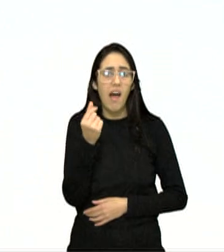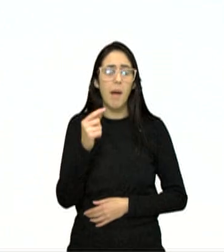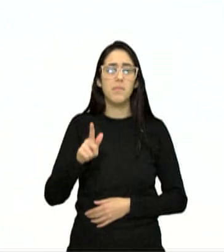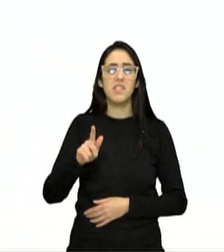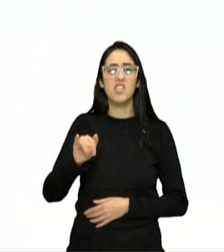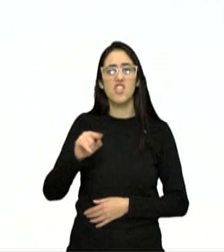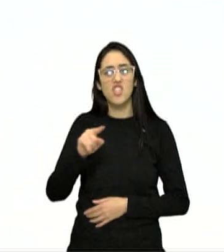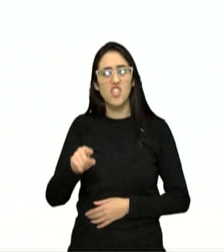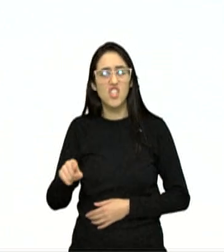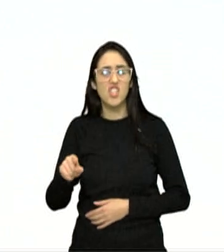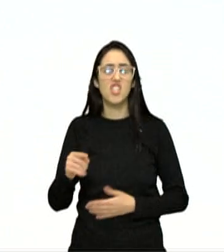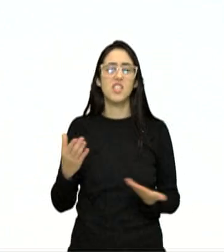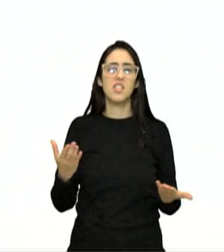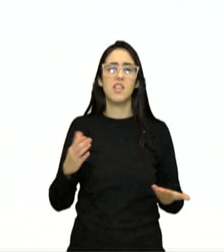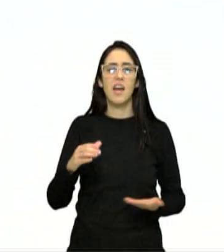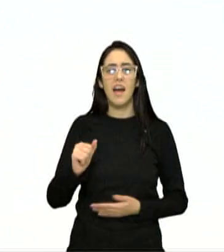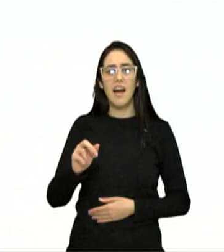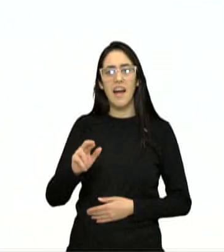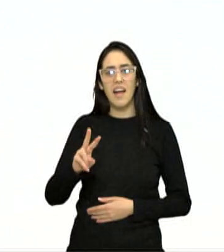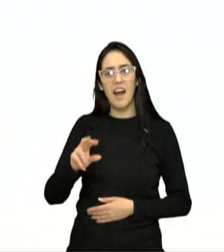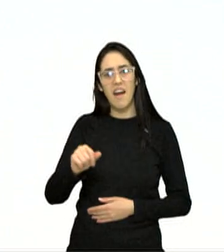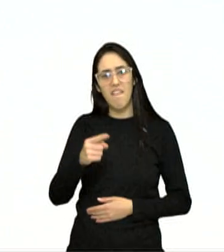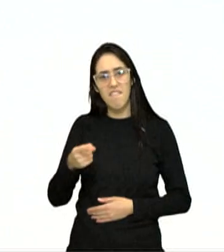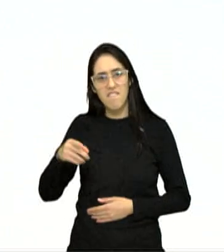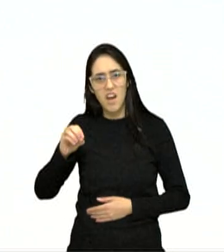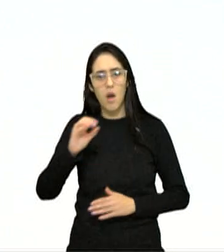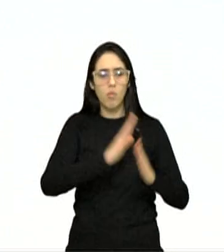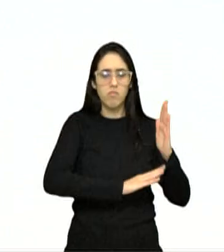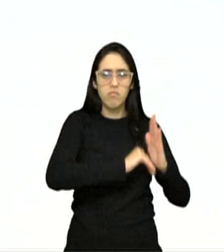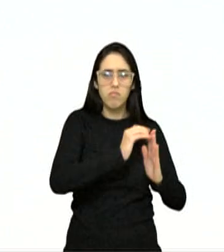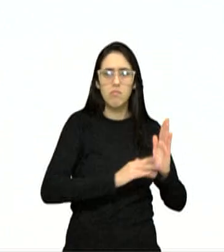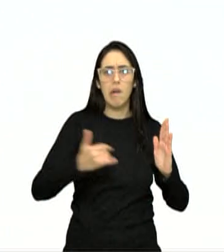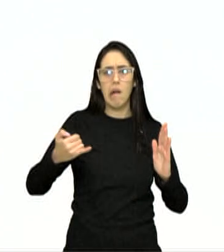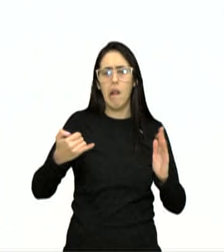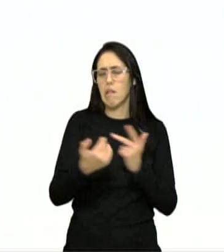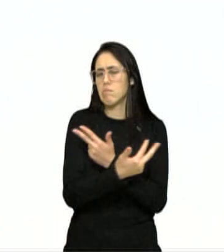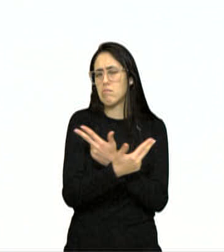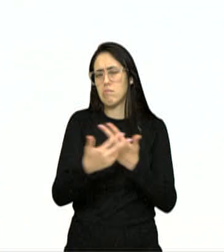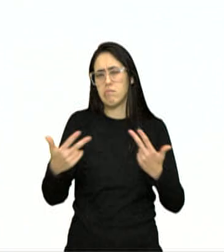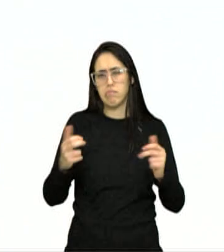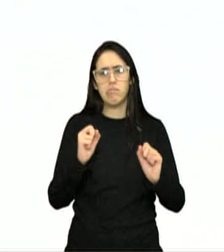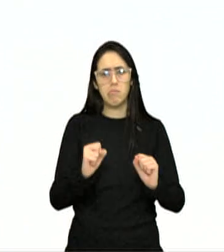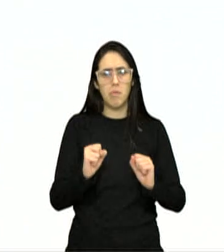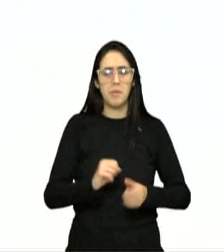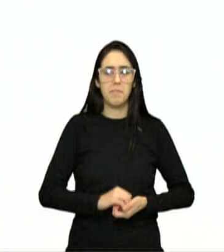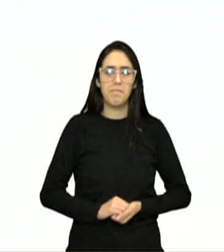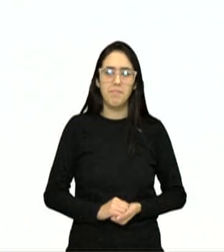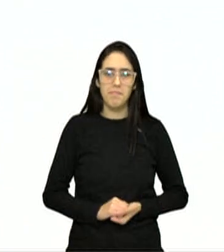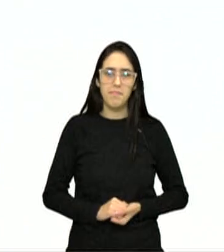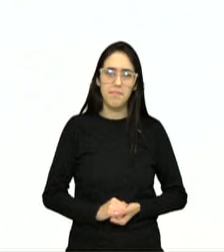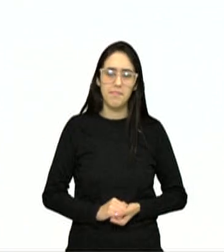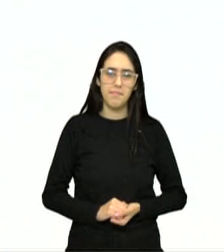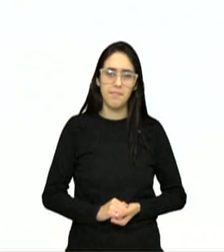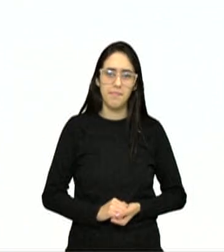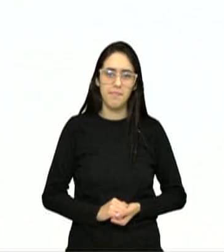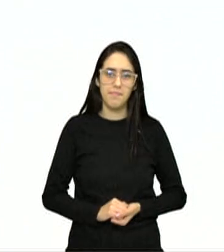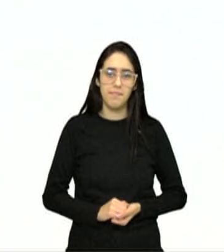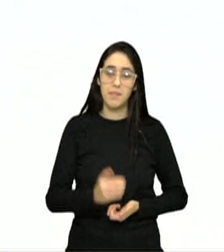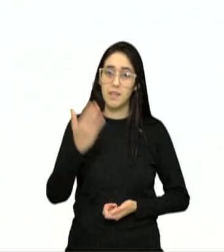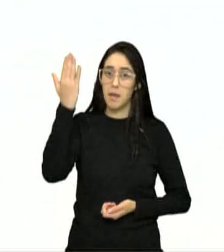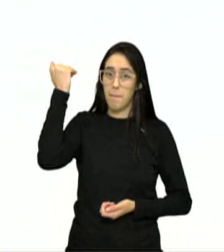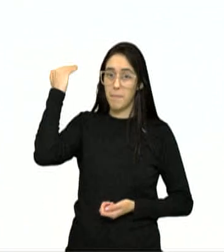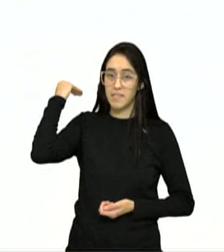giz pastel, aquarela e canetas, entre outras. Bom, na pré-história,